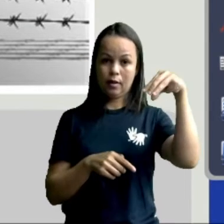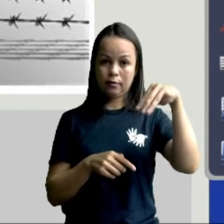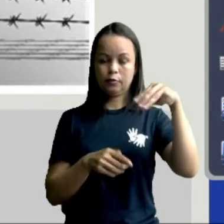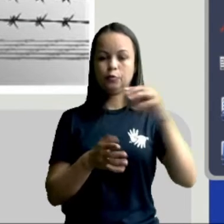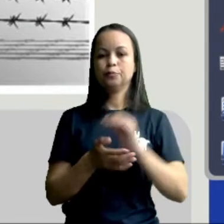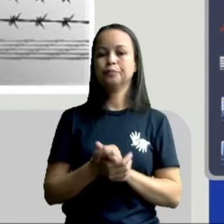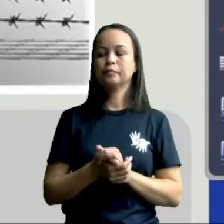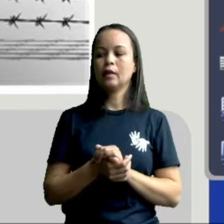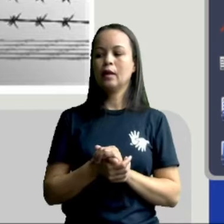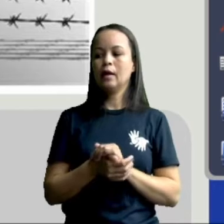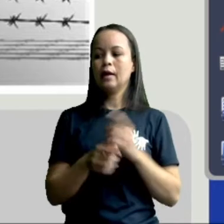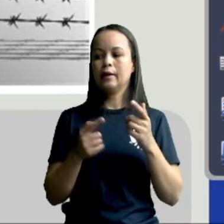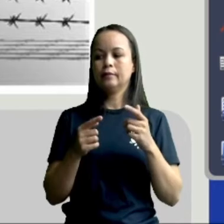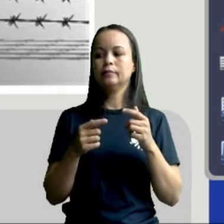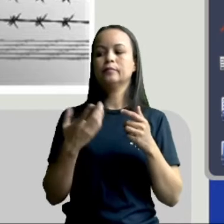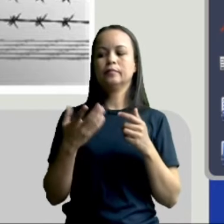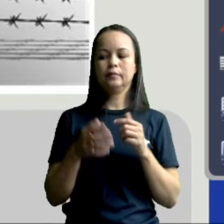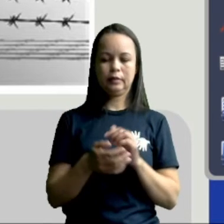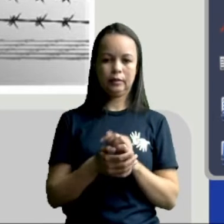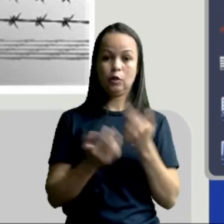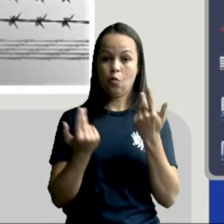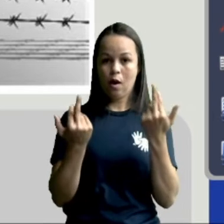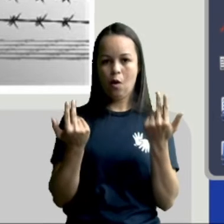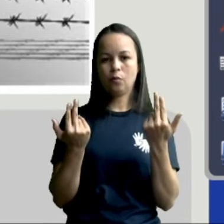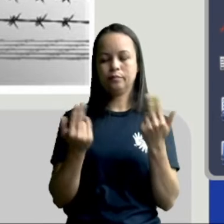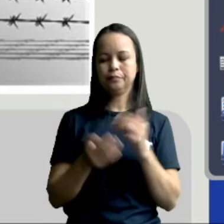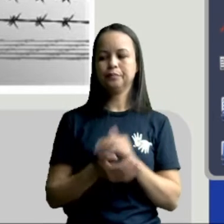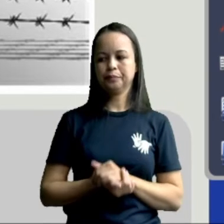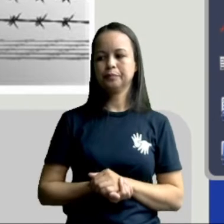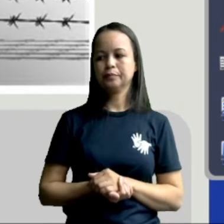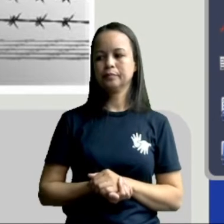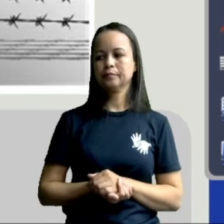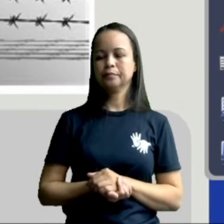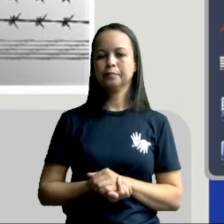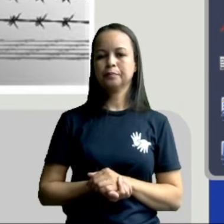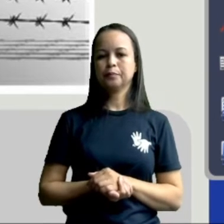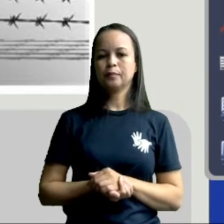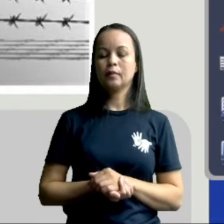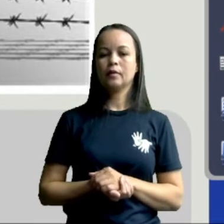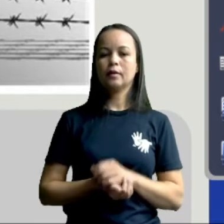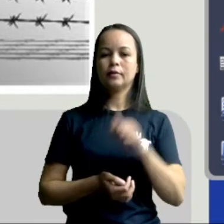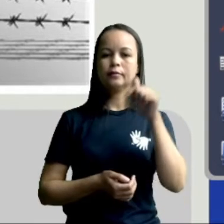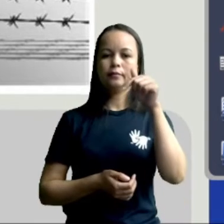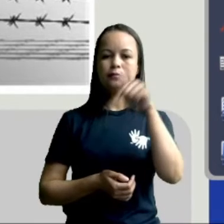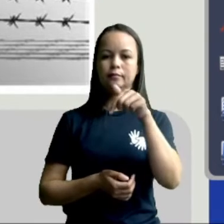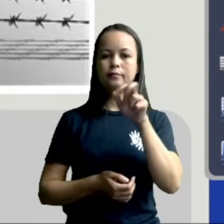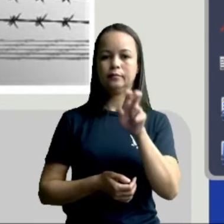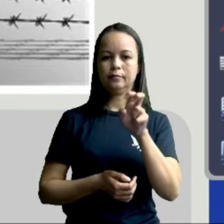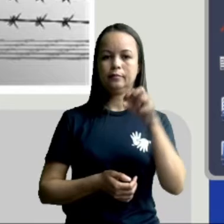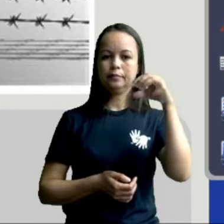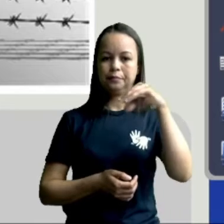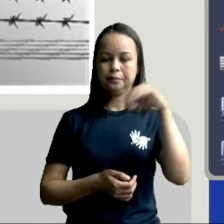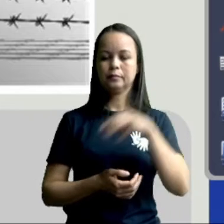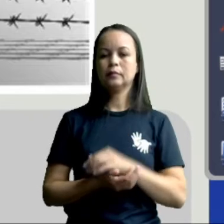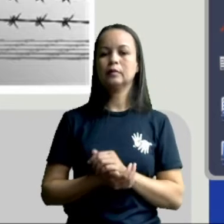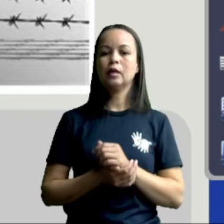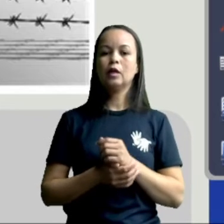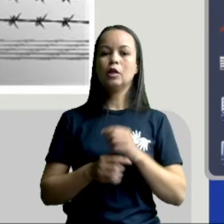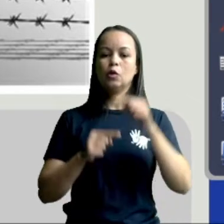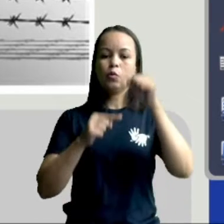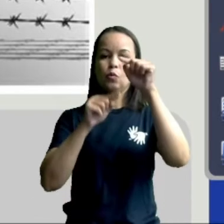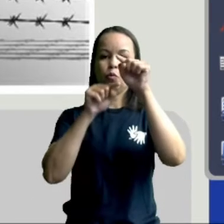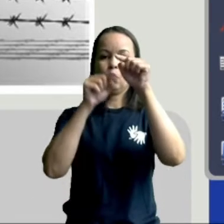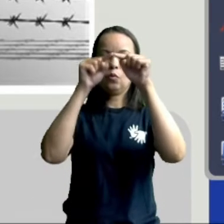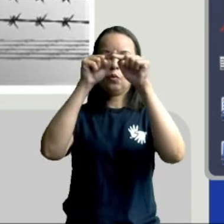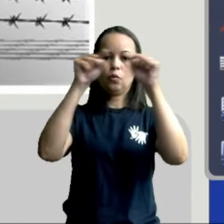Então, aqui, ó, esse, bem como esse de cá, mede 75 metros. E o